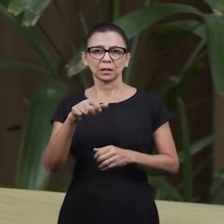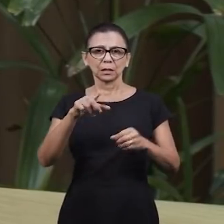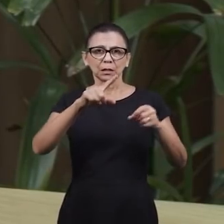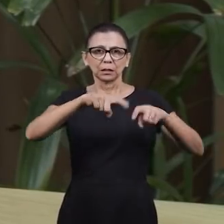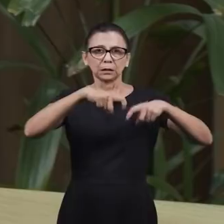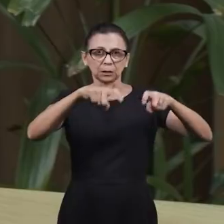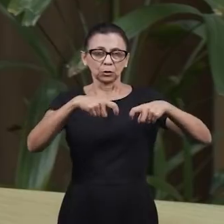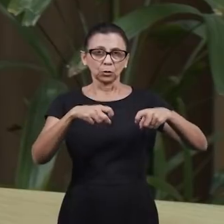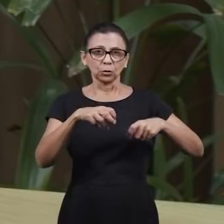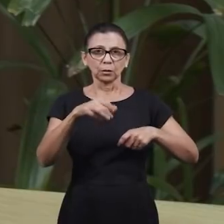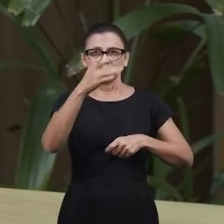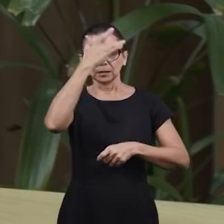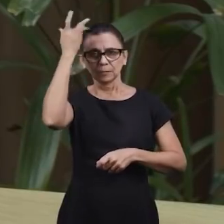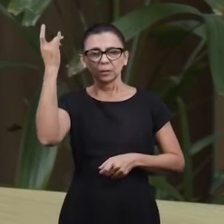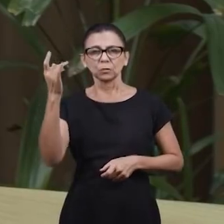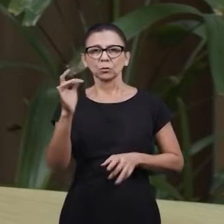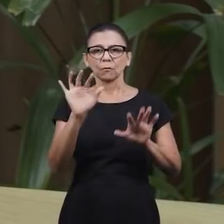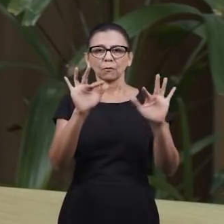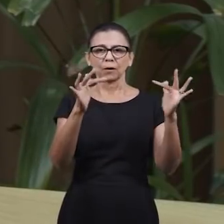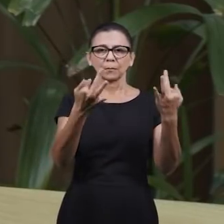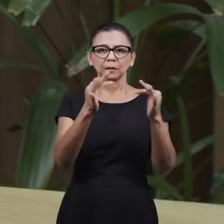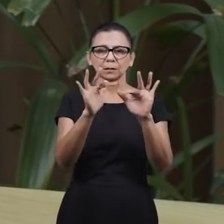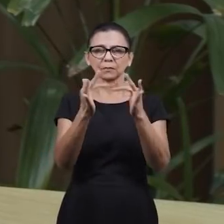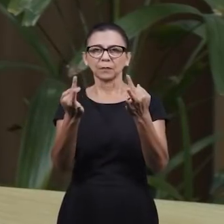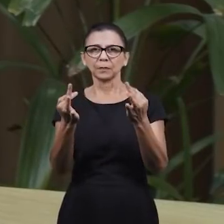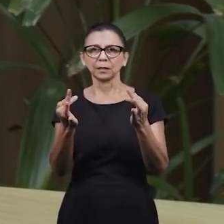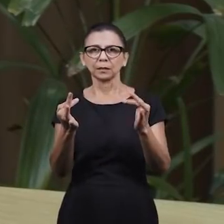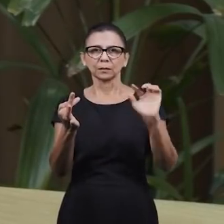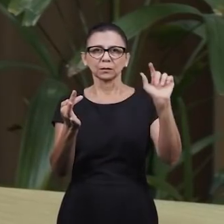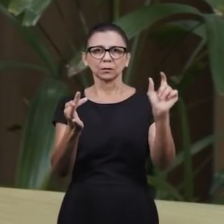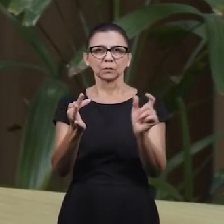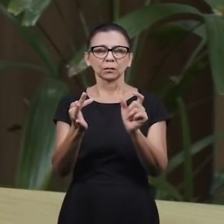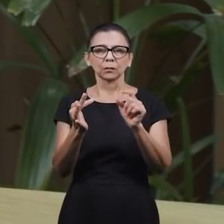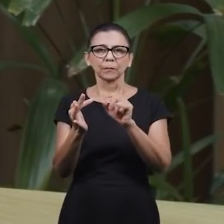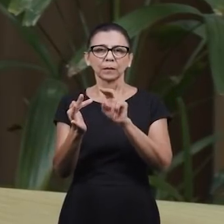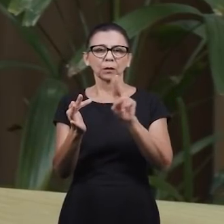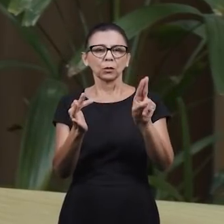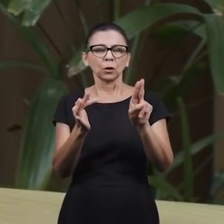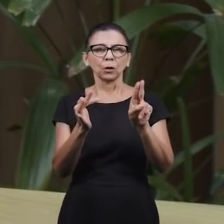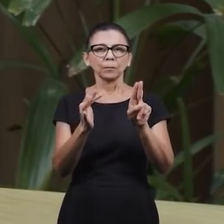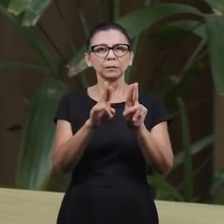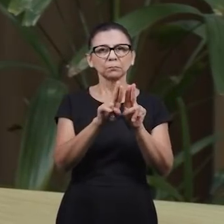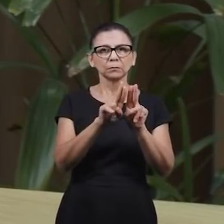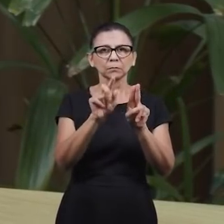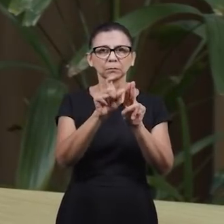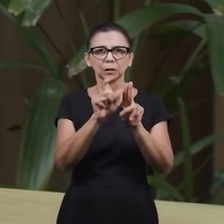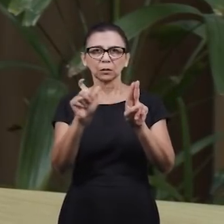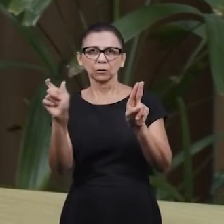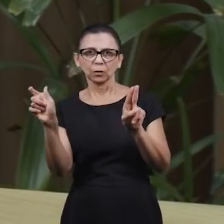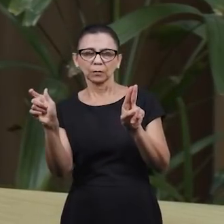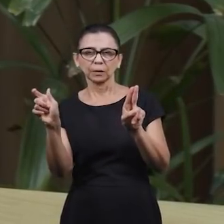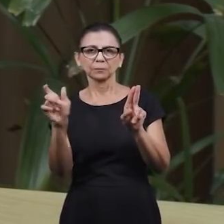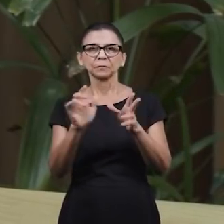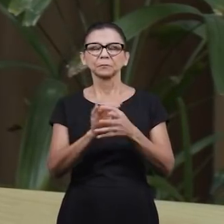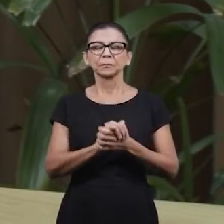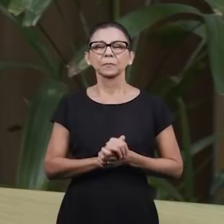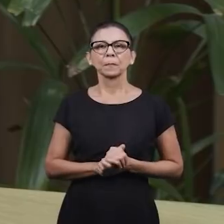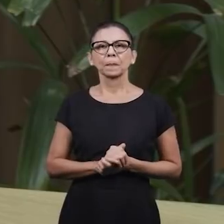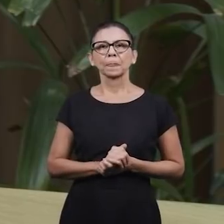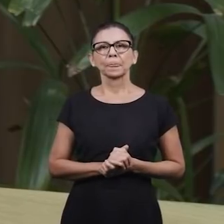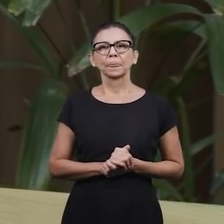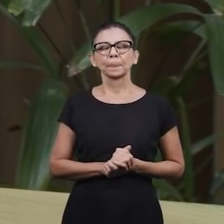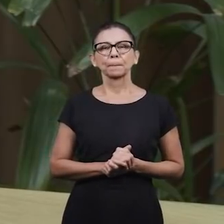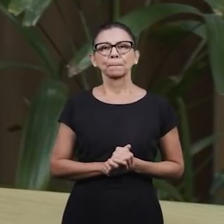sobrenome. As famílias são muito tradicionais, cidade pequena, então eu conheço muita gente e eu conheço